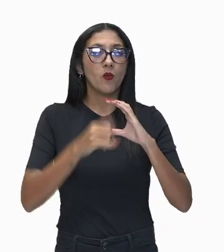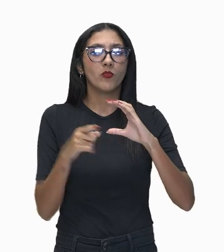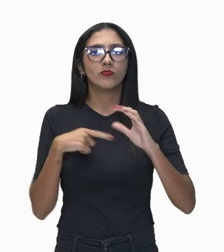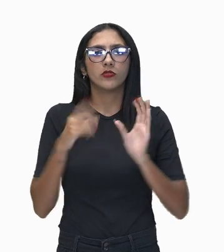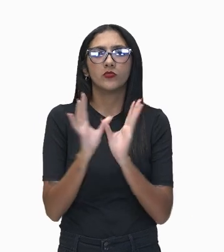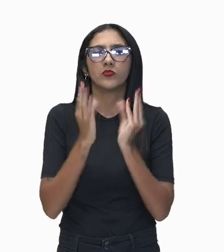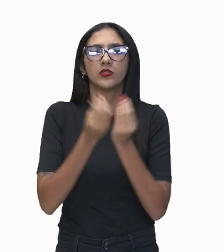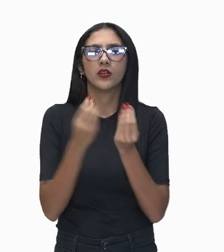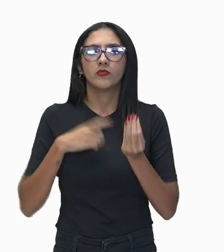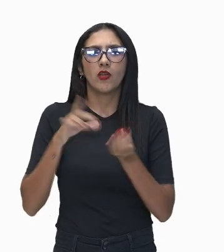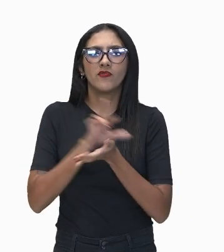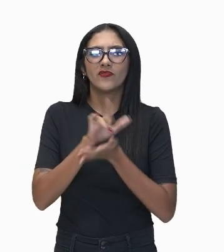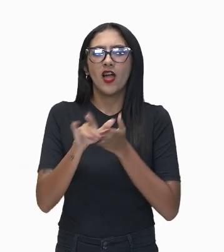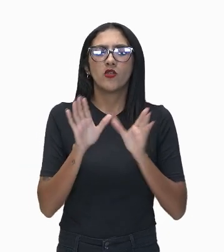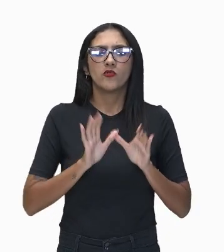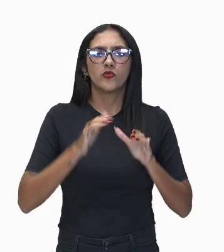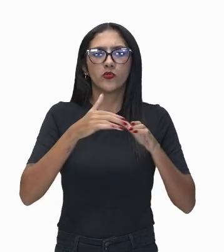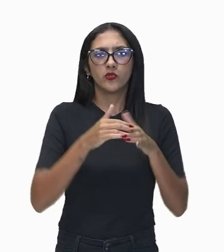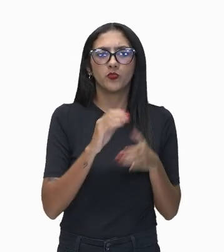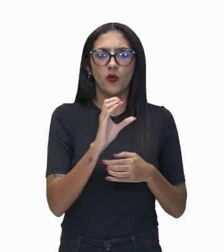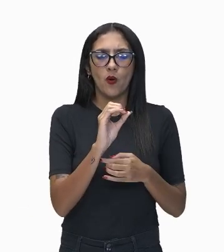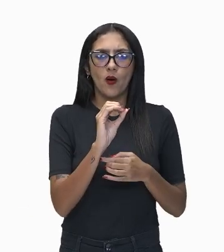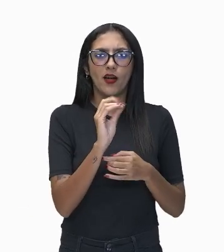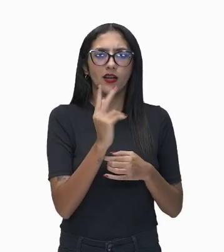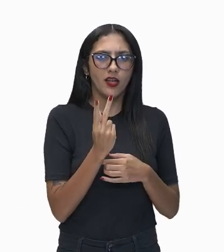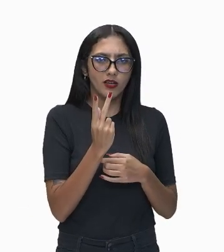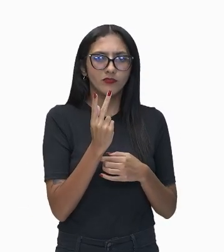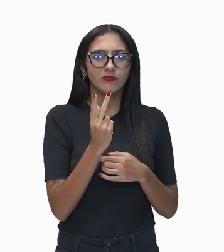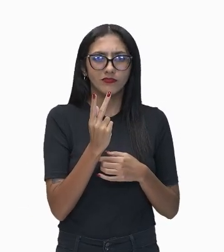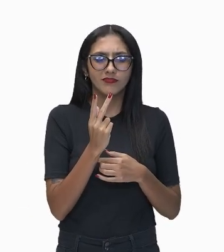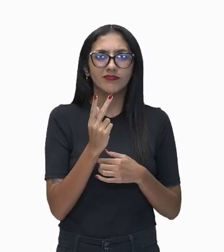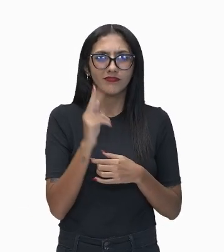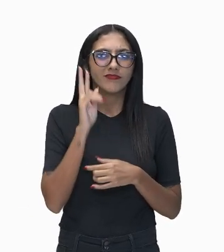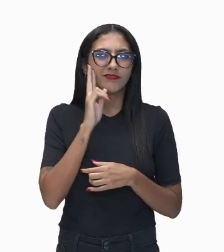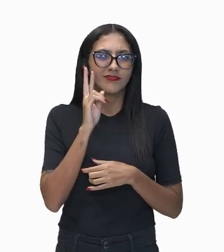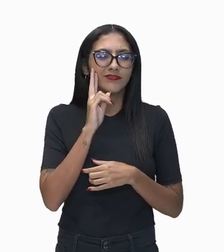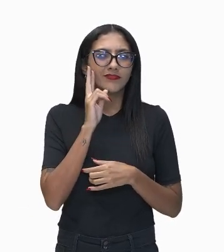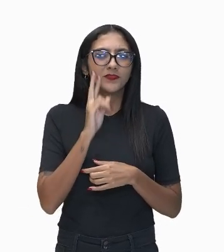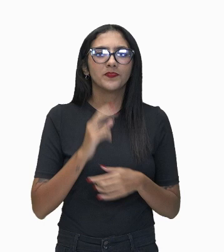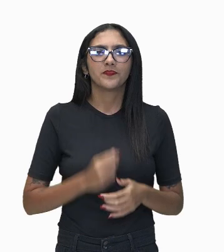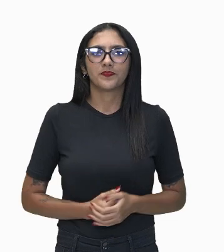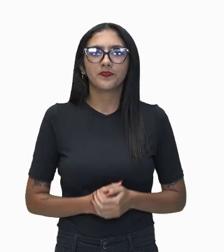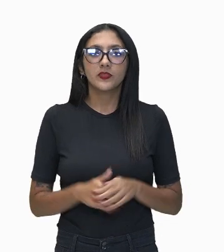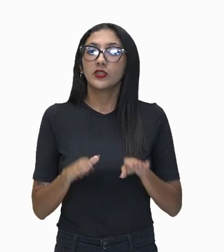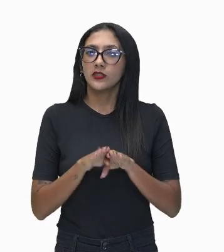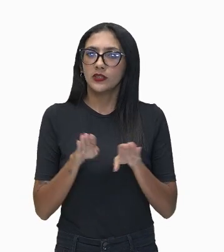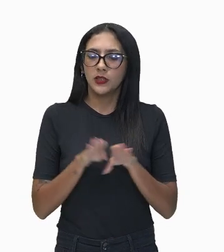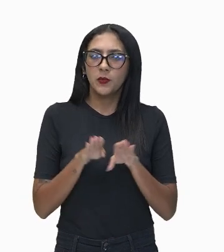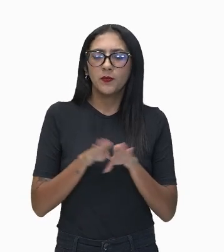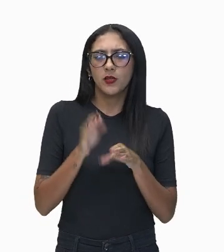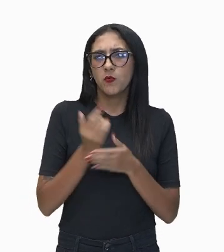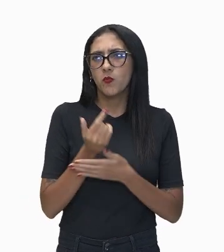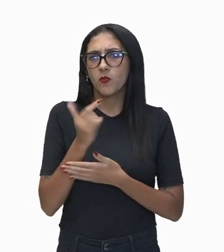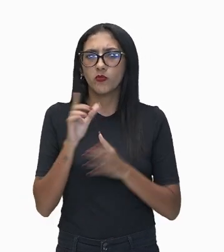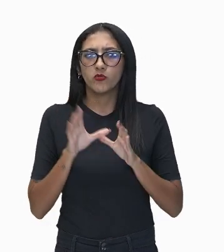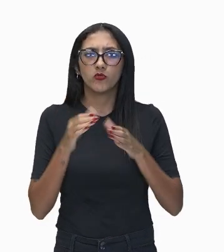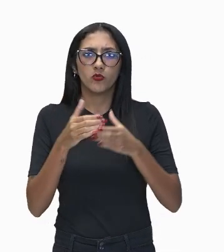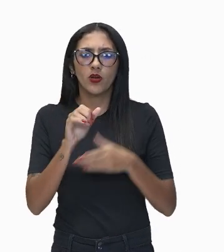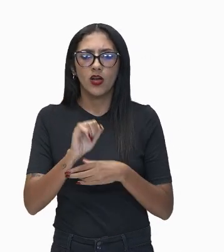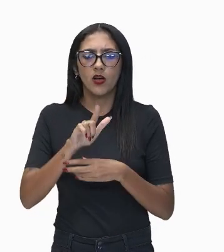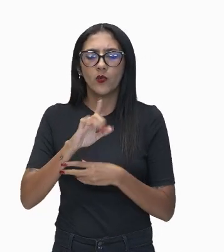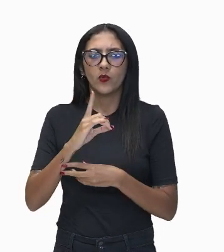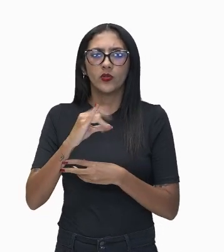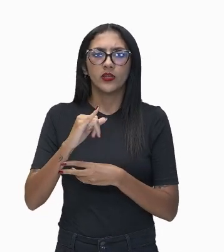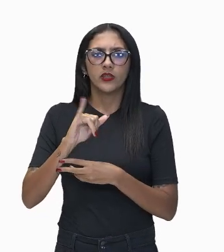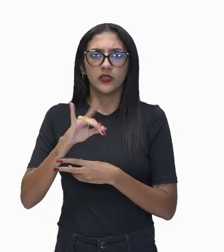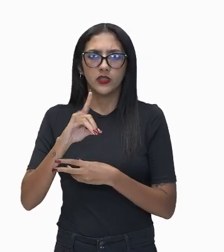possuem vários grupos hidroxila, ou seja, OH, e também vão ter aí os grupos